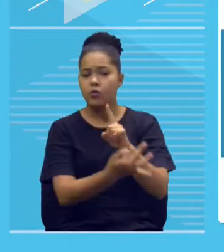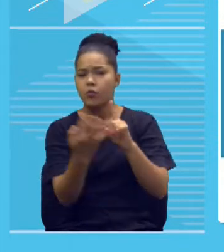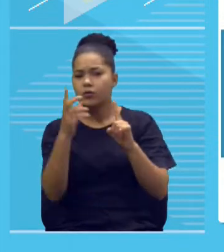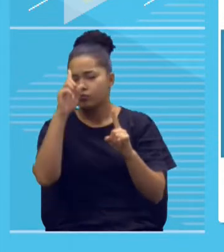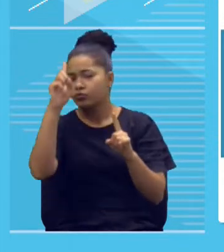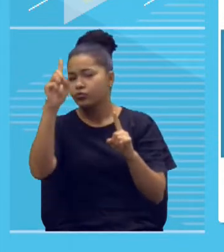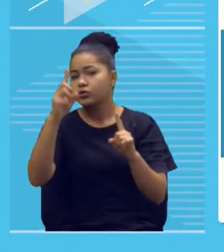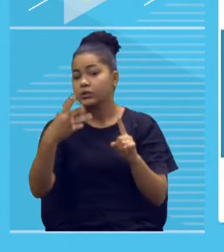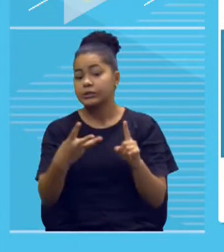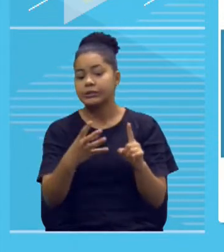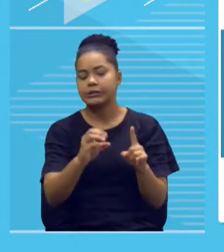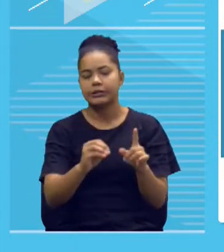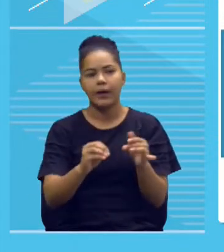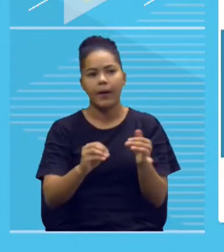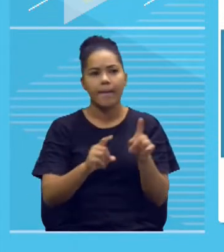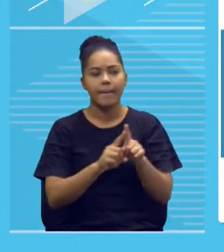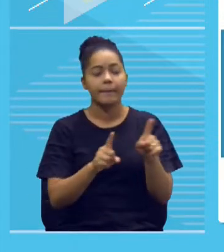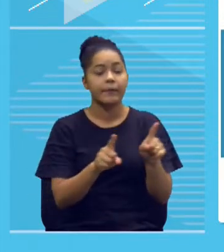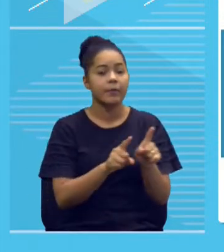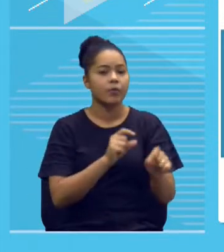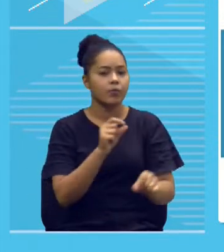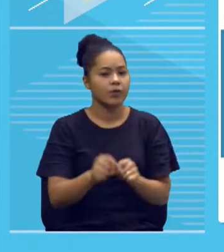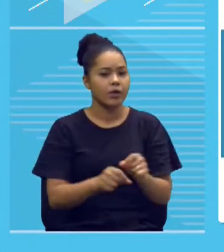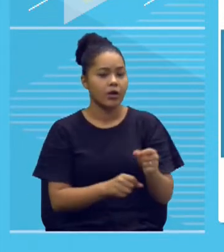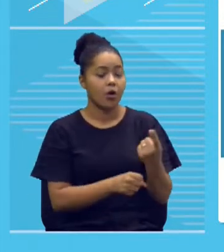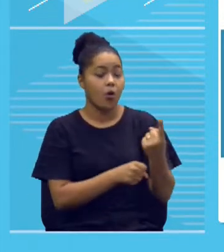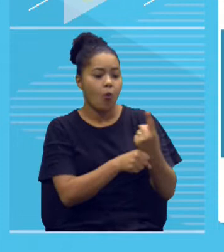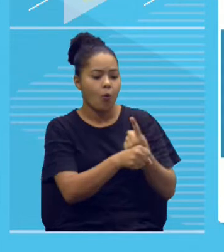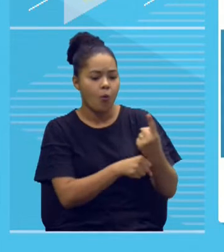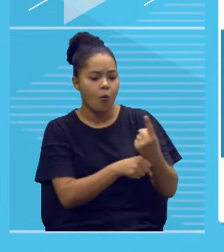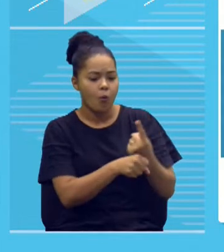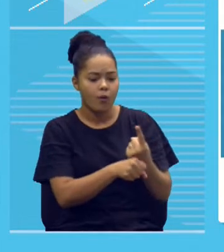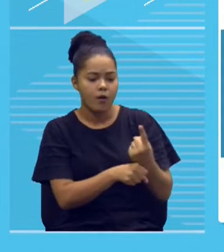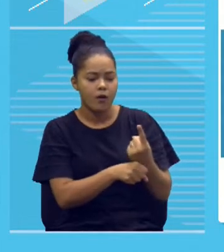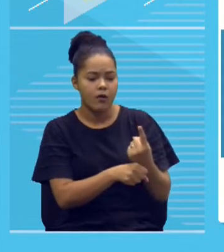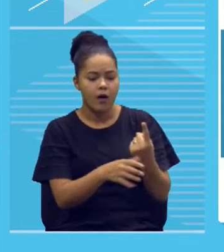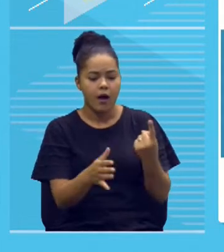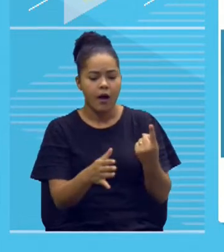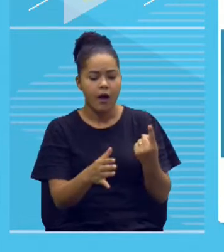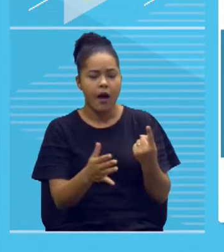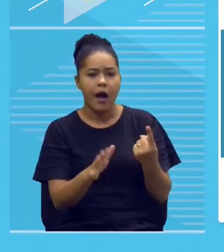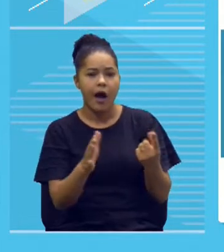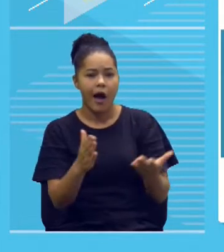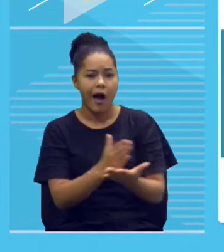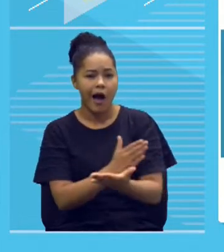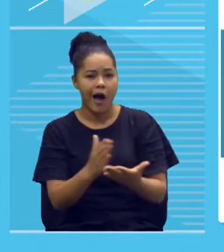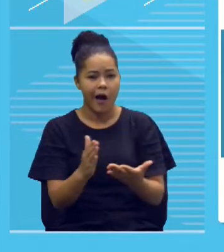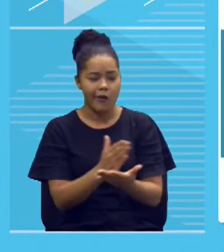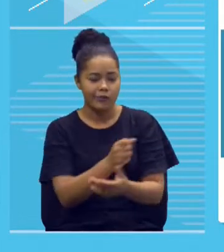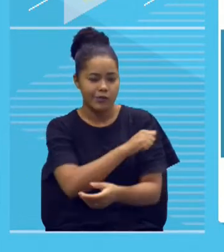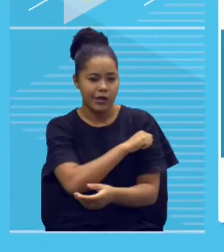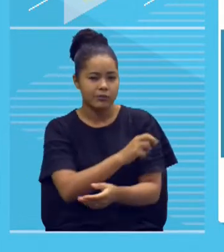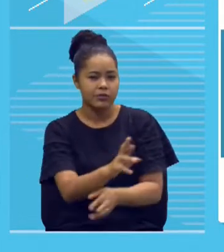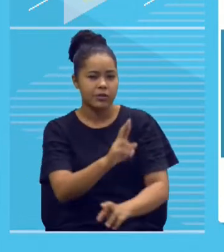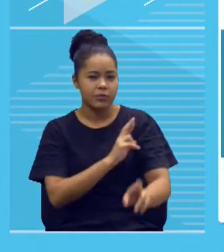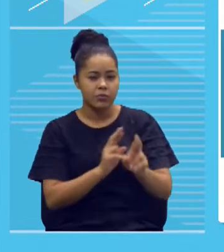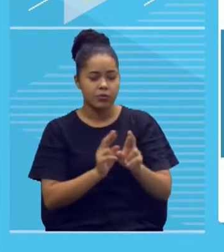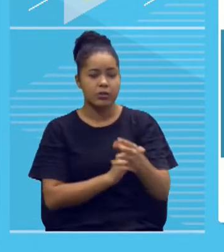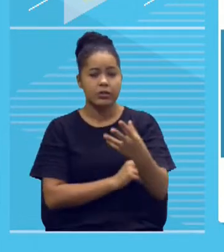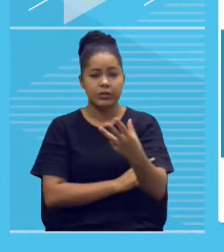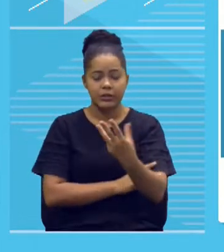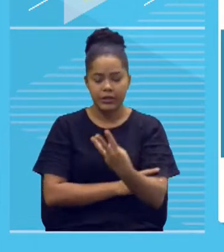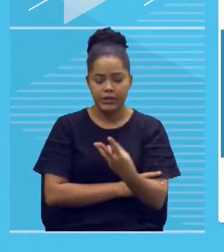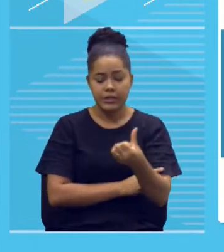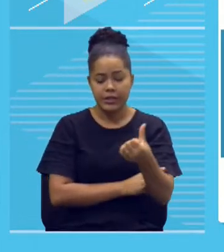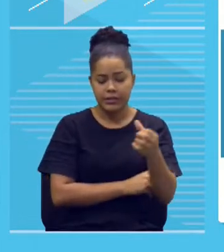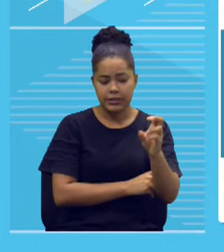vocês um ano tem quantos dias o aluno já diz assim para mim eu sou 365 dias tá certo tá mas para matemática